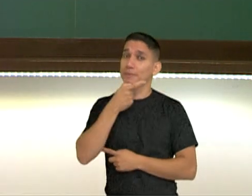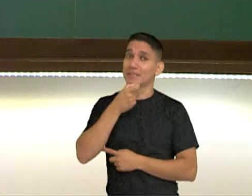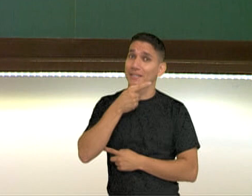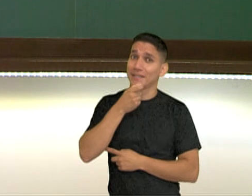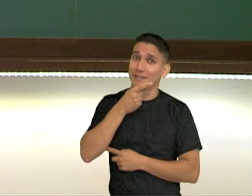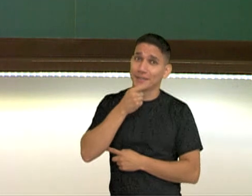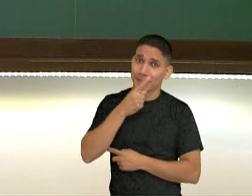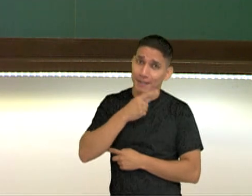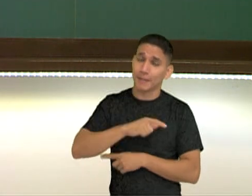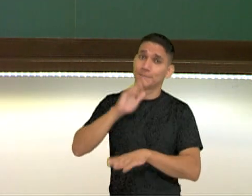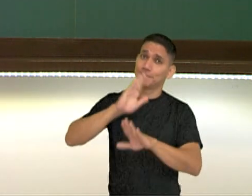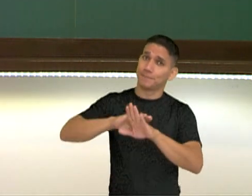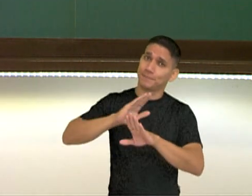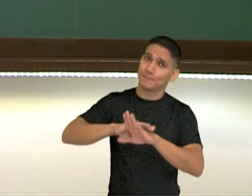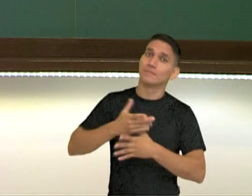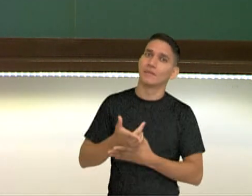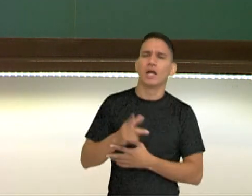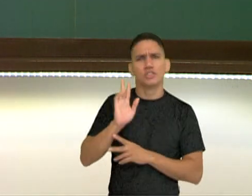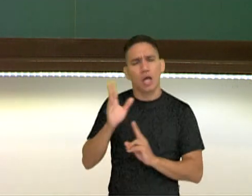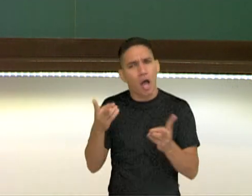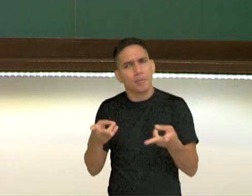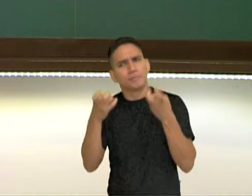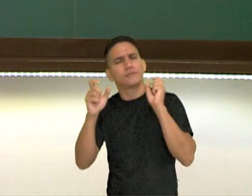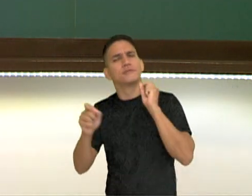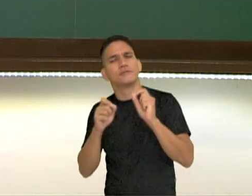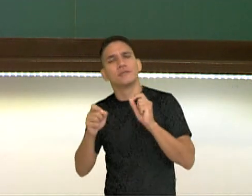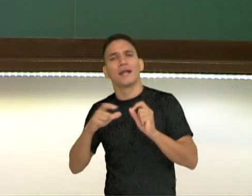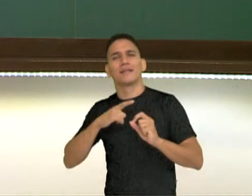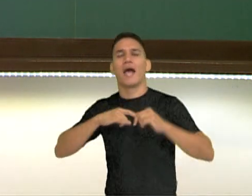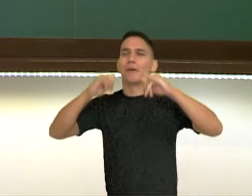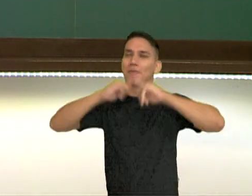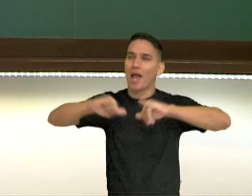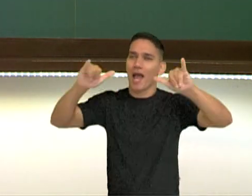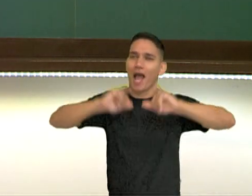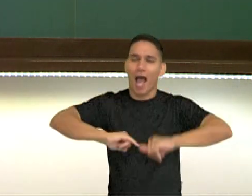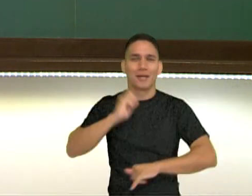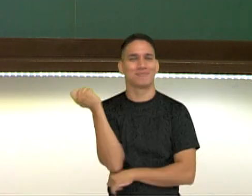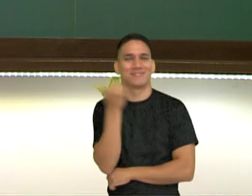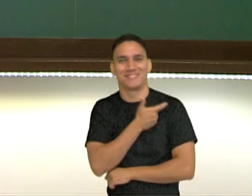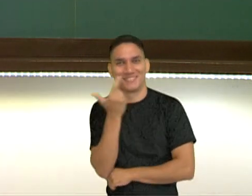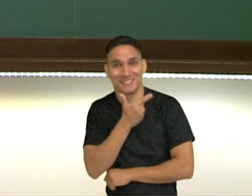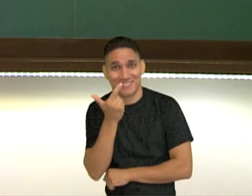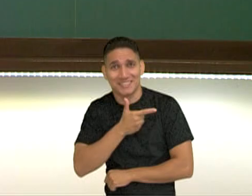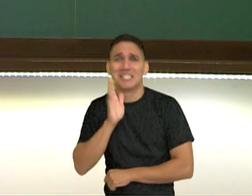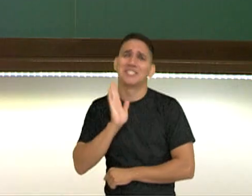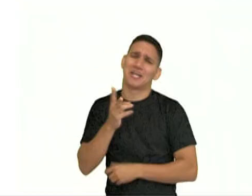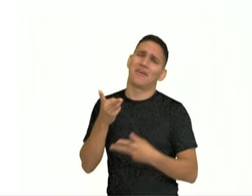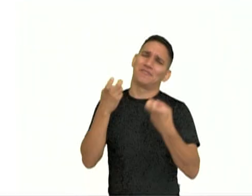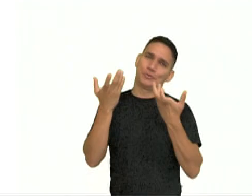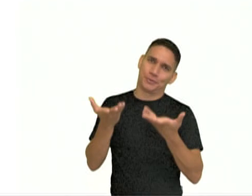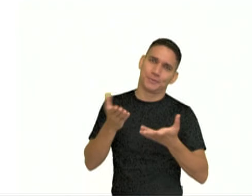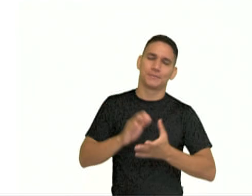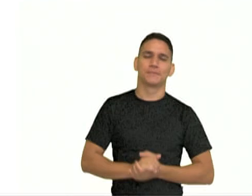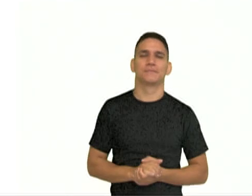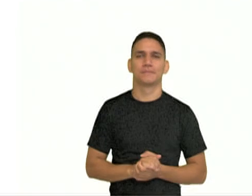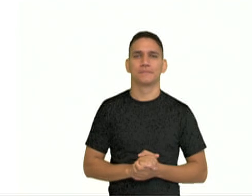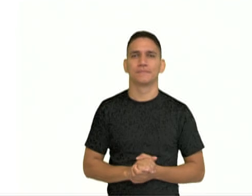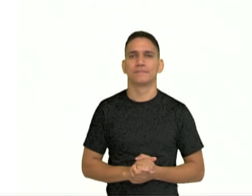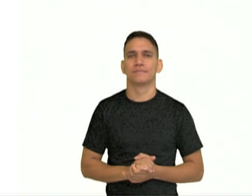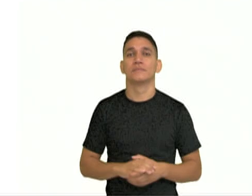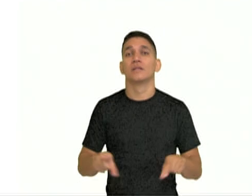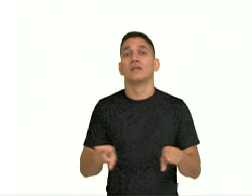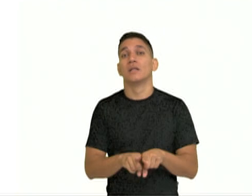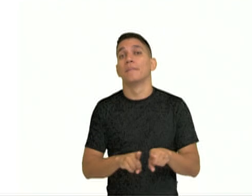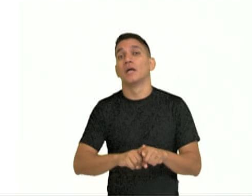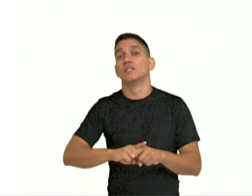né? Então, a gente até já observa aquelas propagandas bem-humoradas, você até dá risada com isso. Verbos